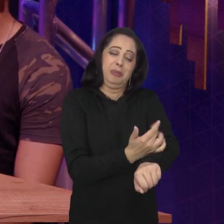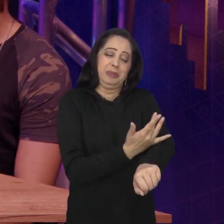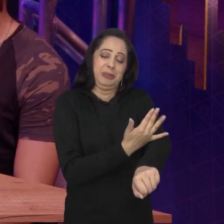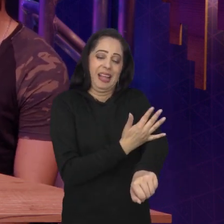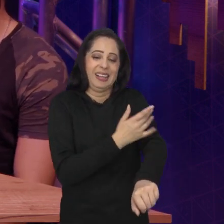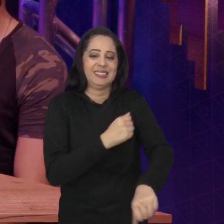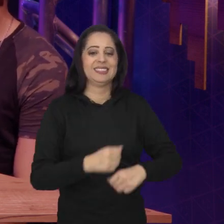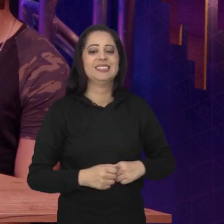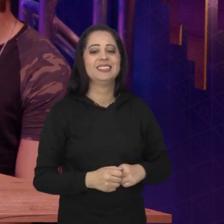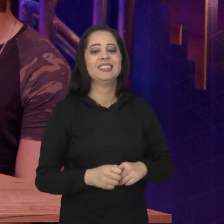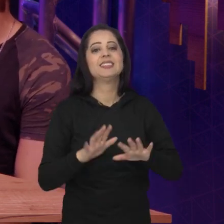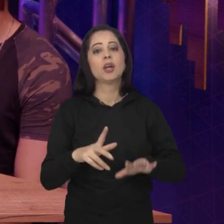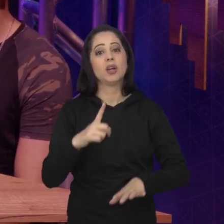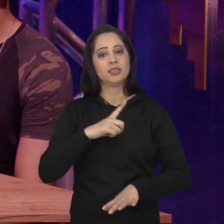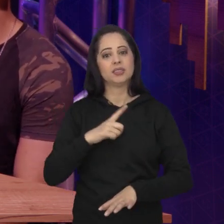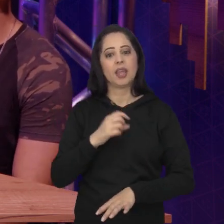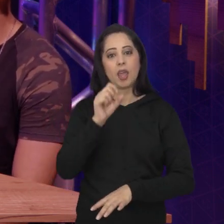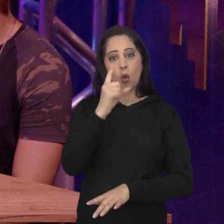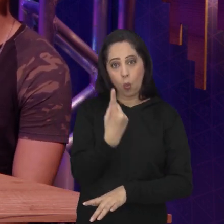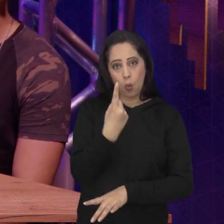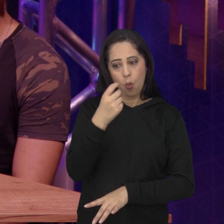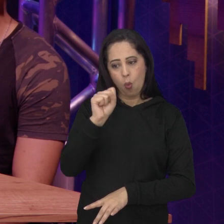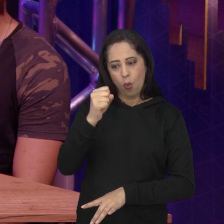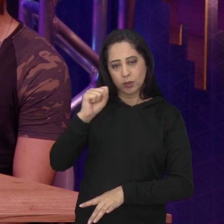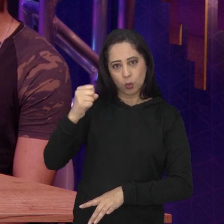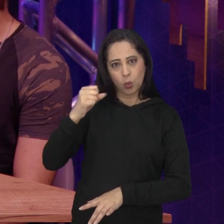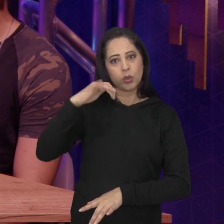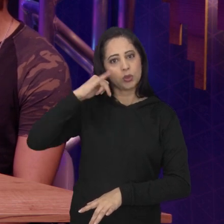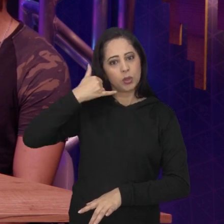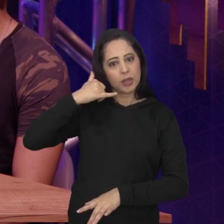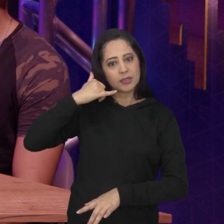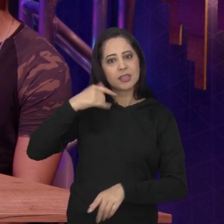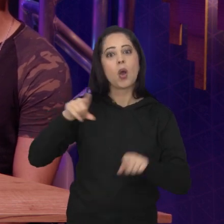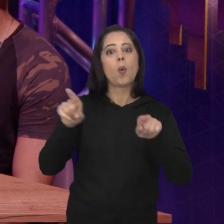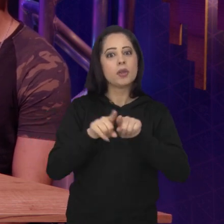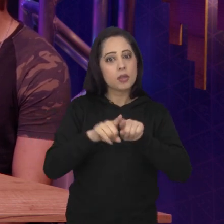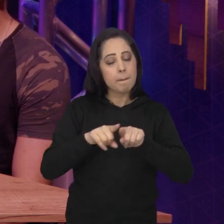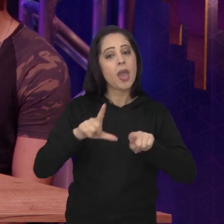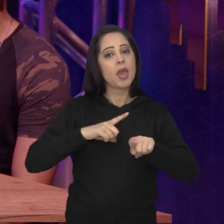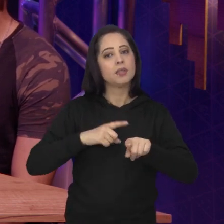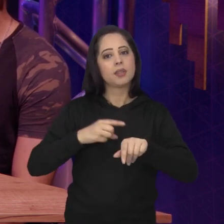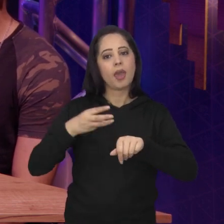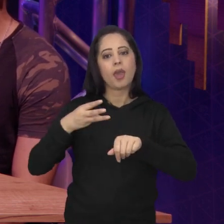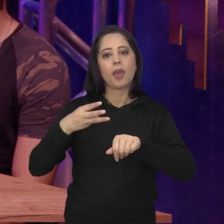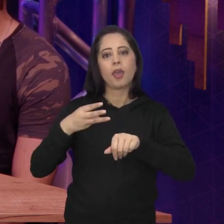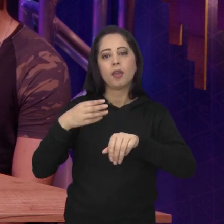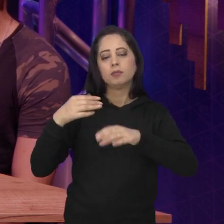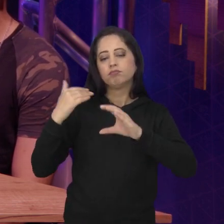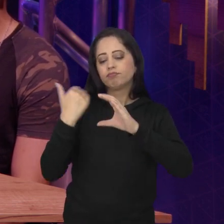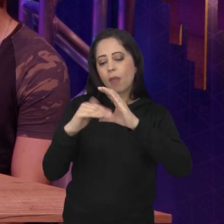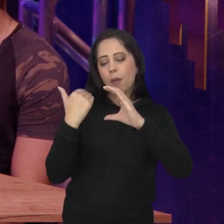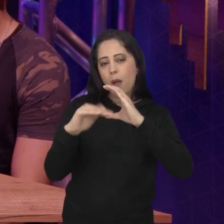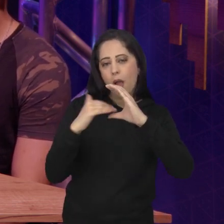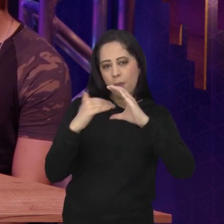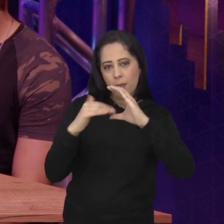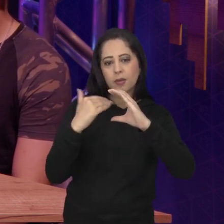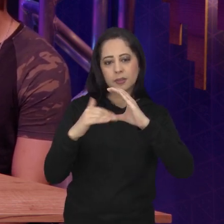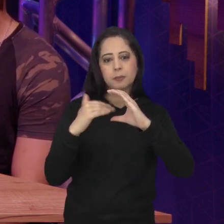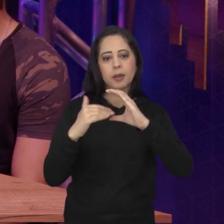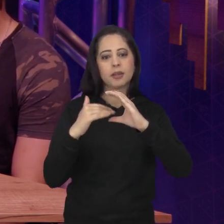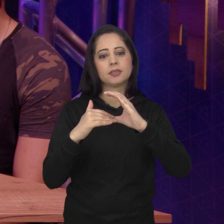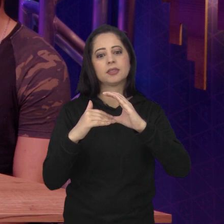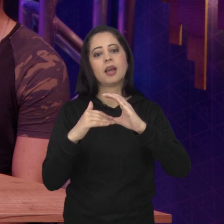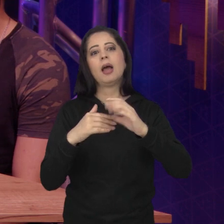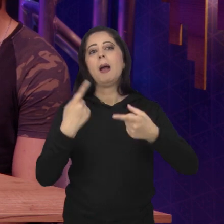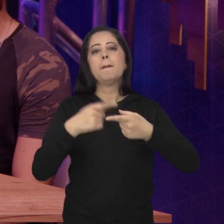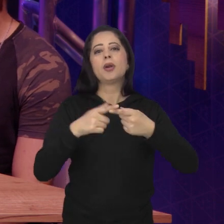minha voz até falhou, gente, fiquei emocionada aqui. Tem o número 188 e também tem o chat, então,